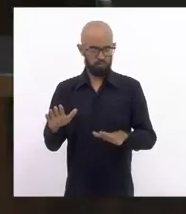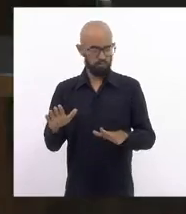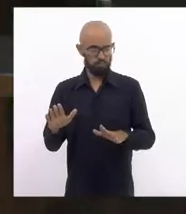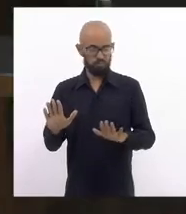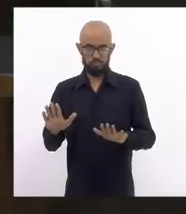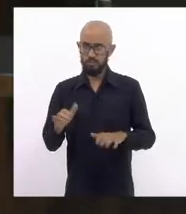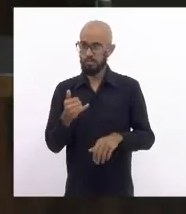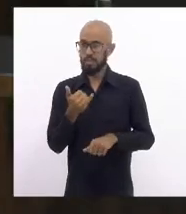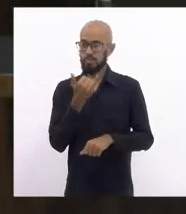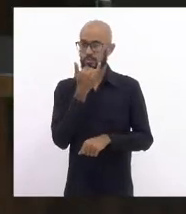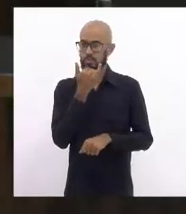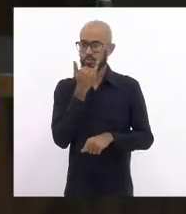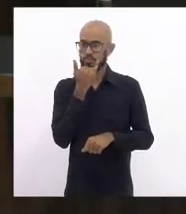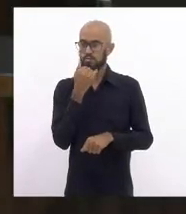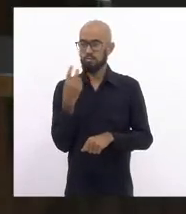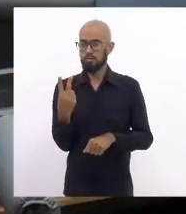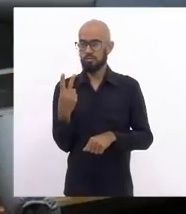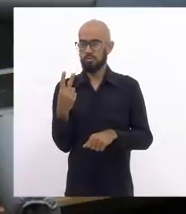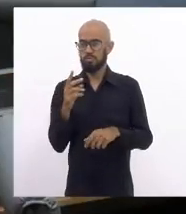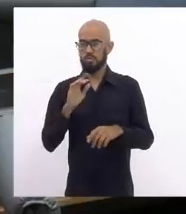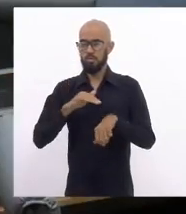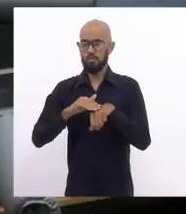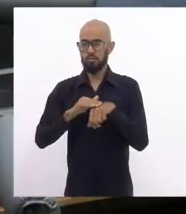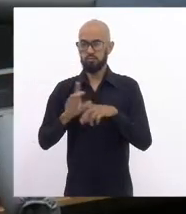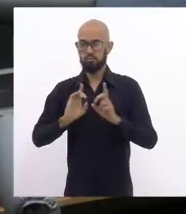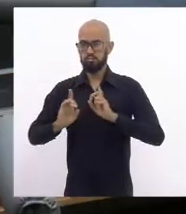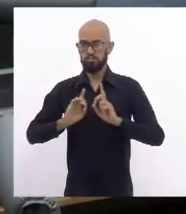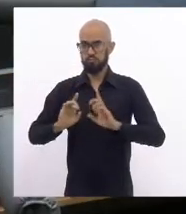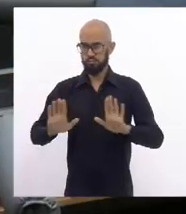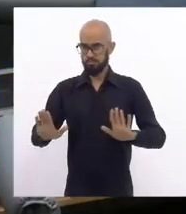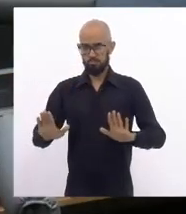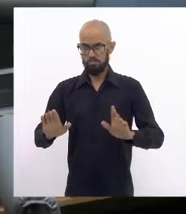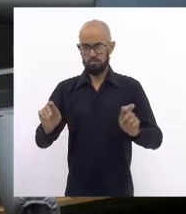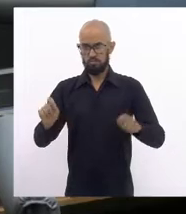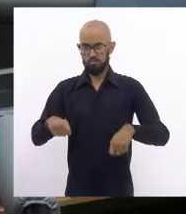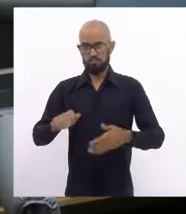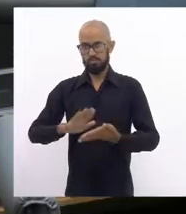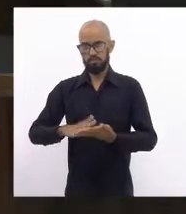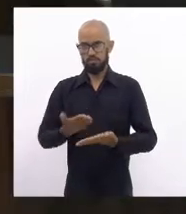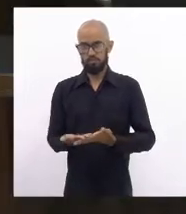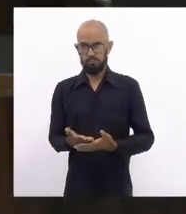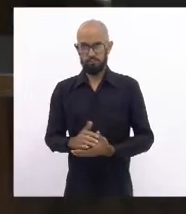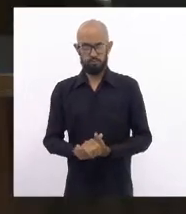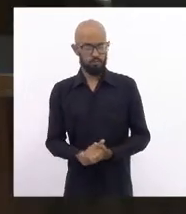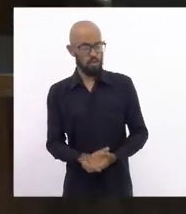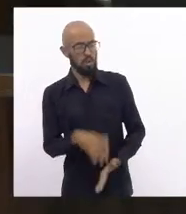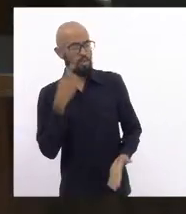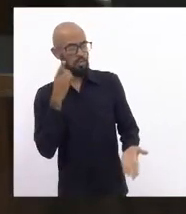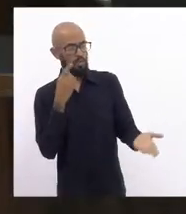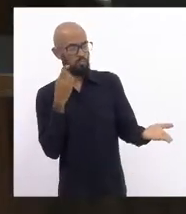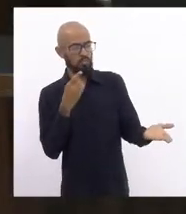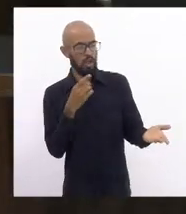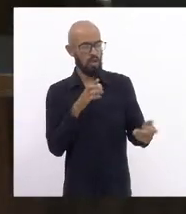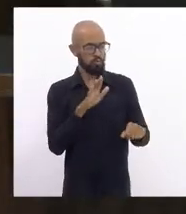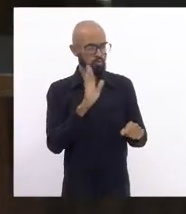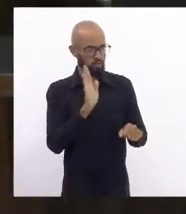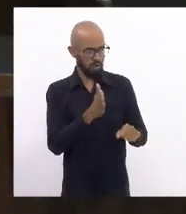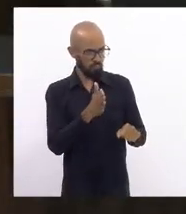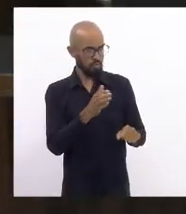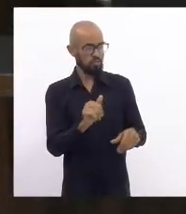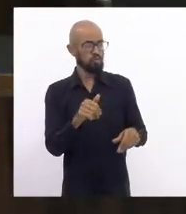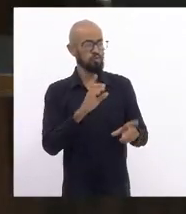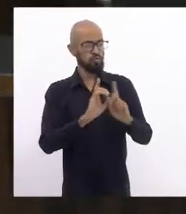foi rejeitado. Para que o projeto baixe em diligência para que possamos ouvir o INEPAC, presidente. Deputado, isso aí já foi discutido e